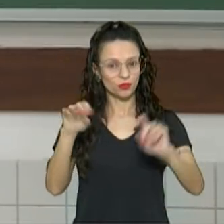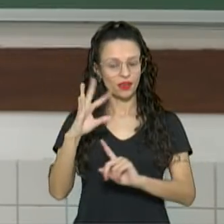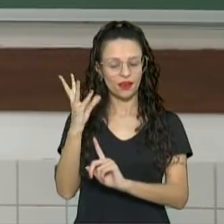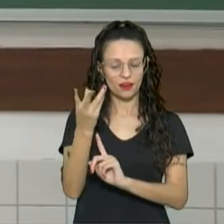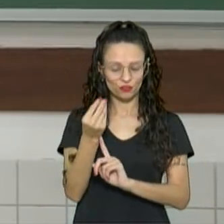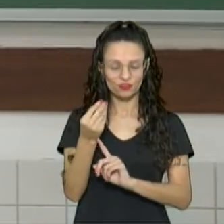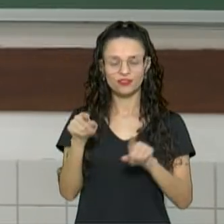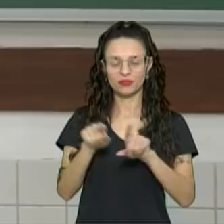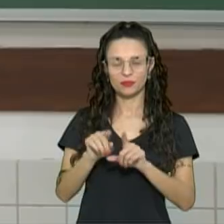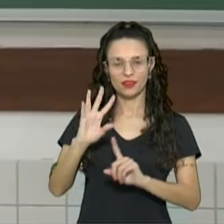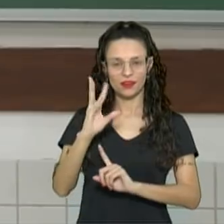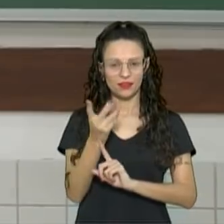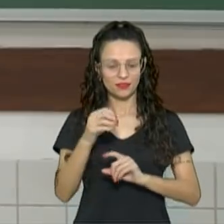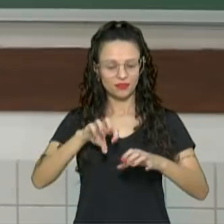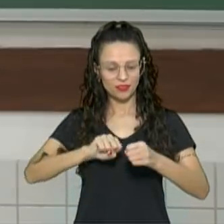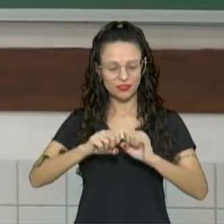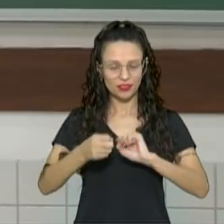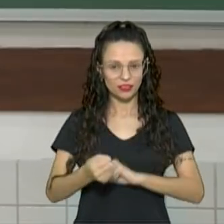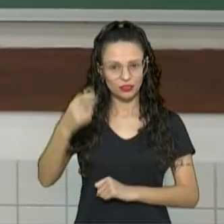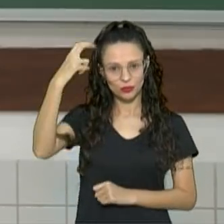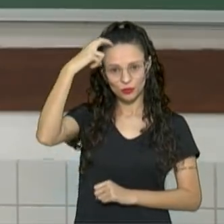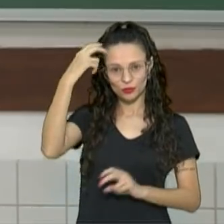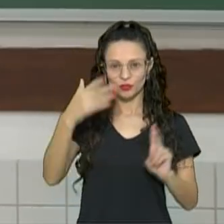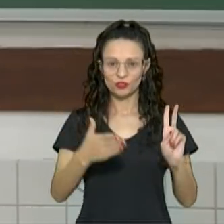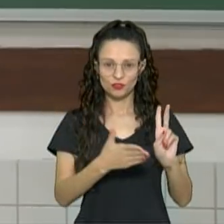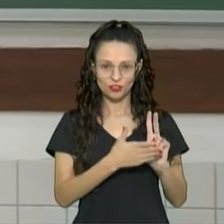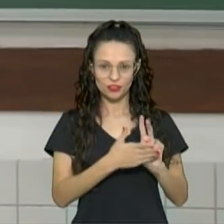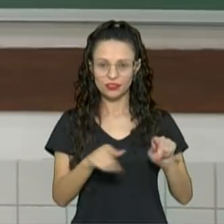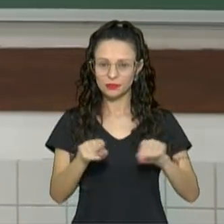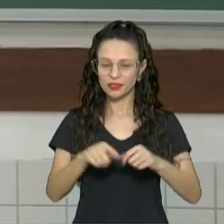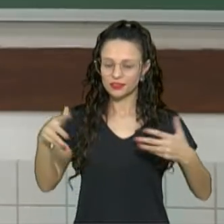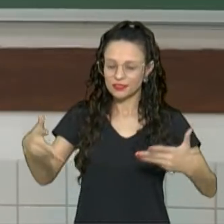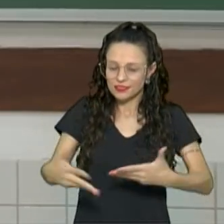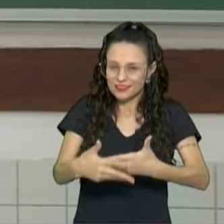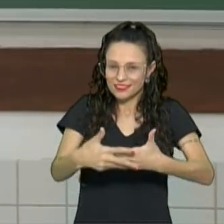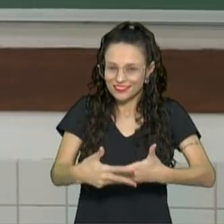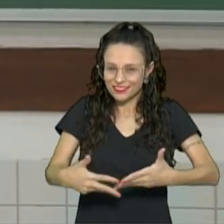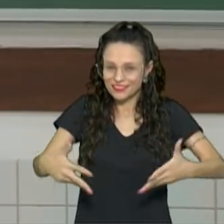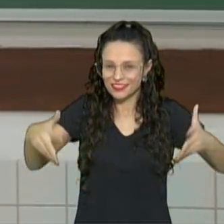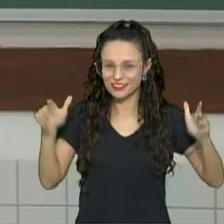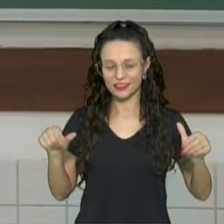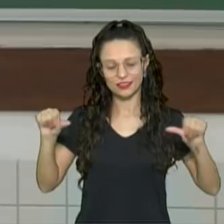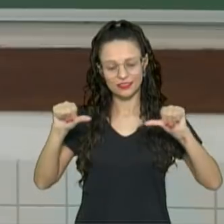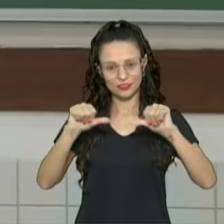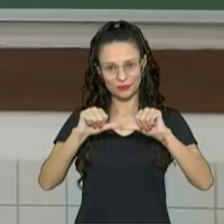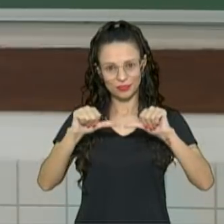artesanato e cultura indígena, cestaria e simetria. Vem cá, prof.